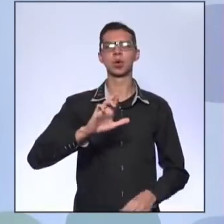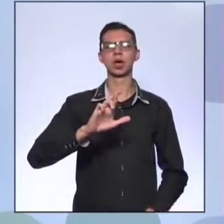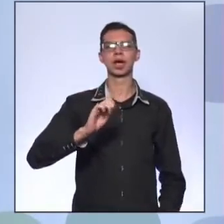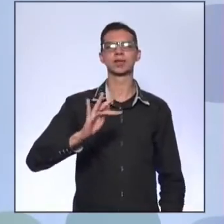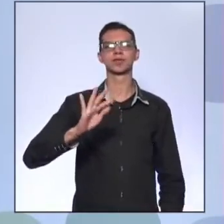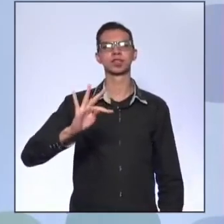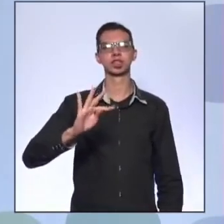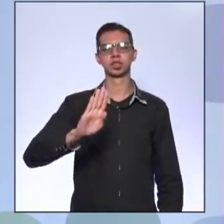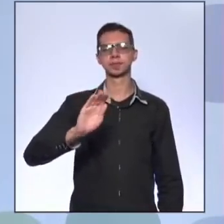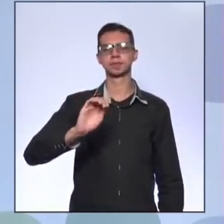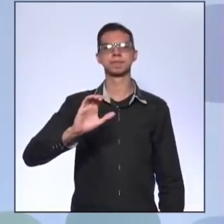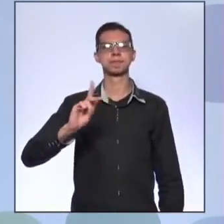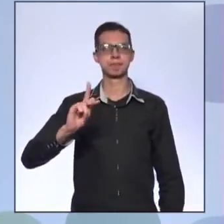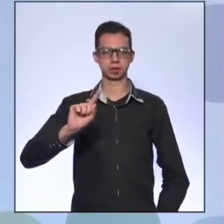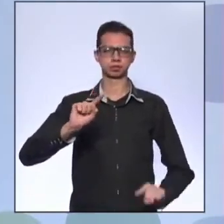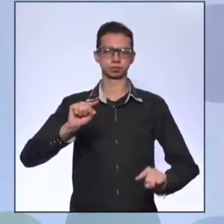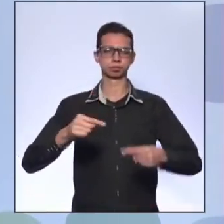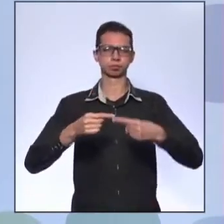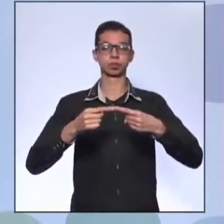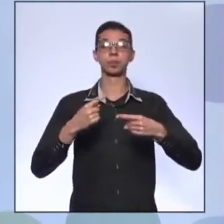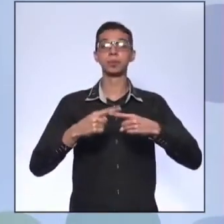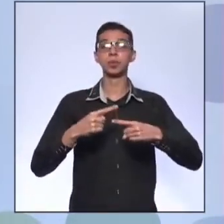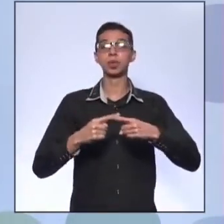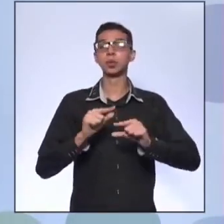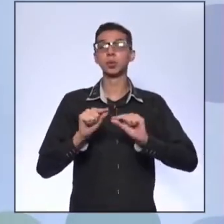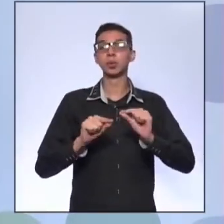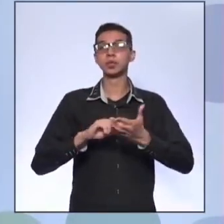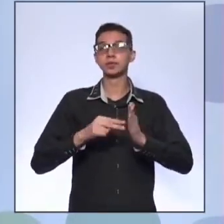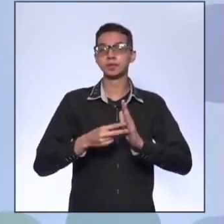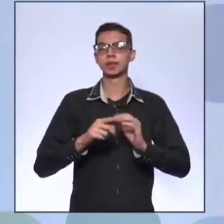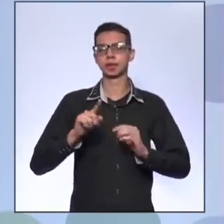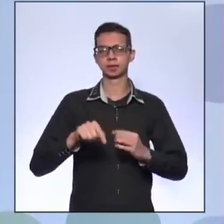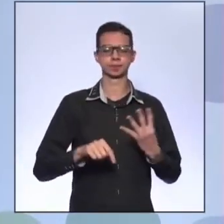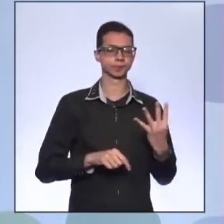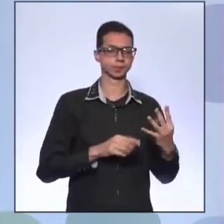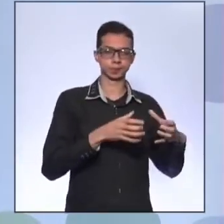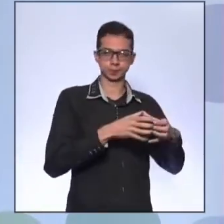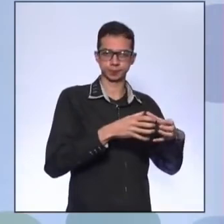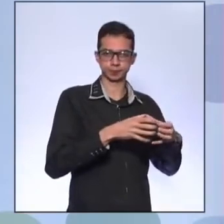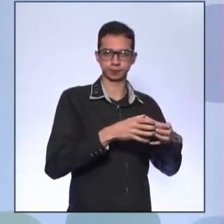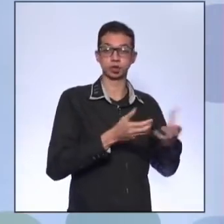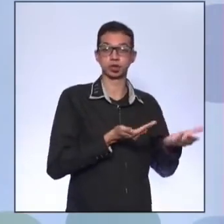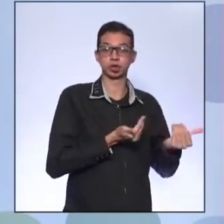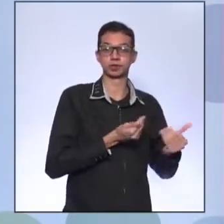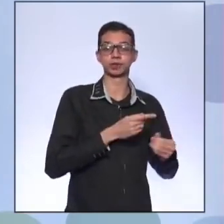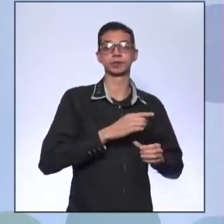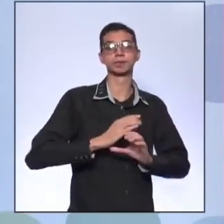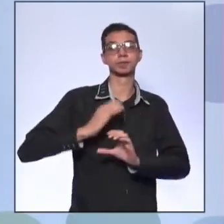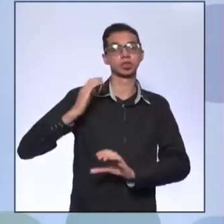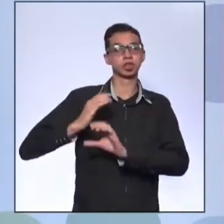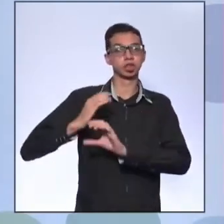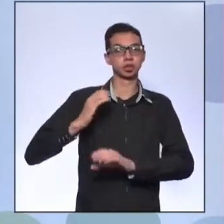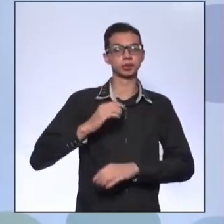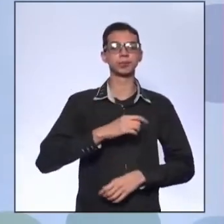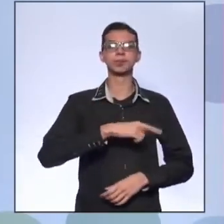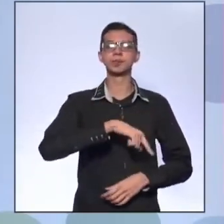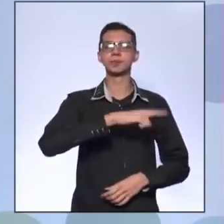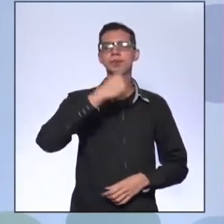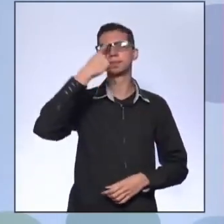um conjunto, né, de 4 jovens engenheiros que eles então começaram a criar